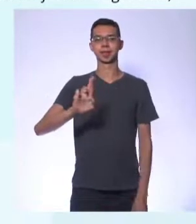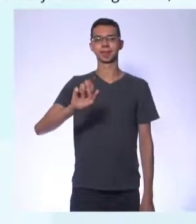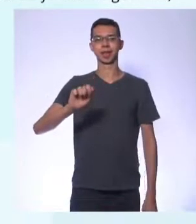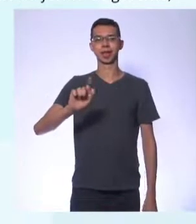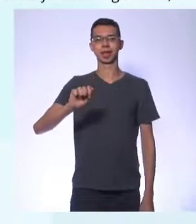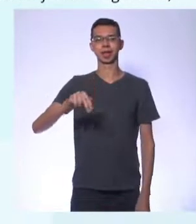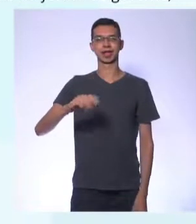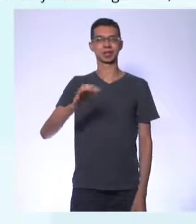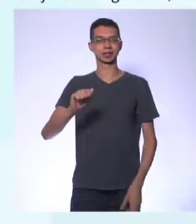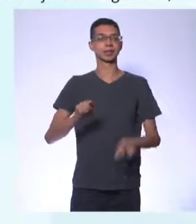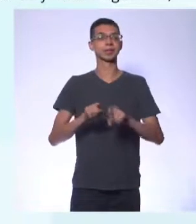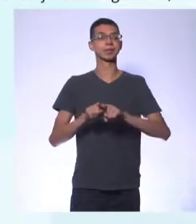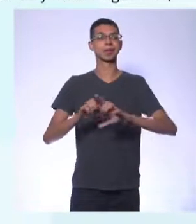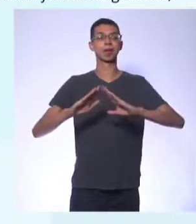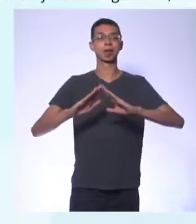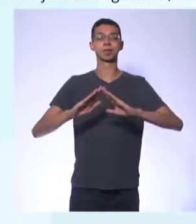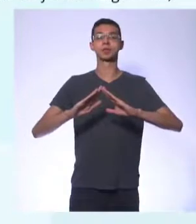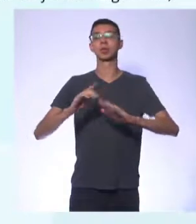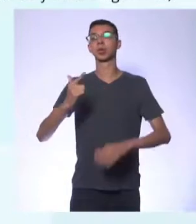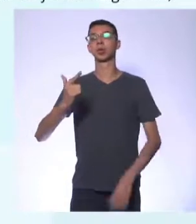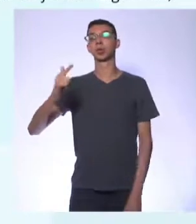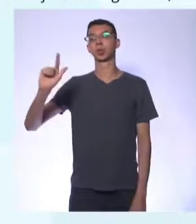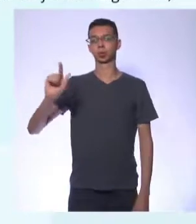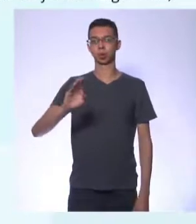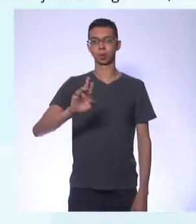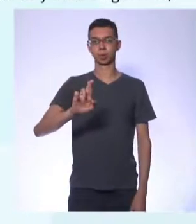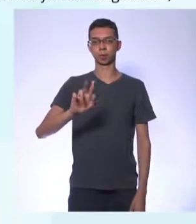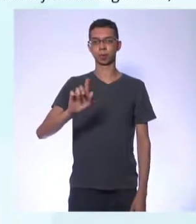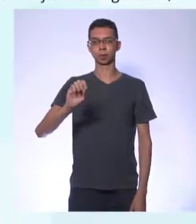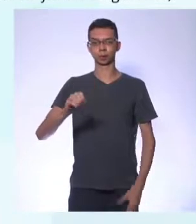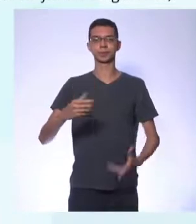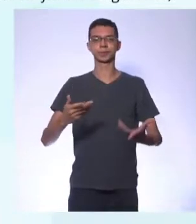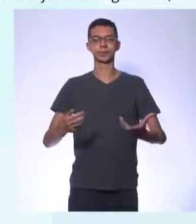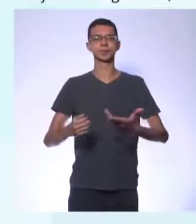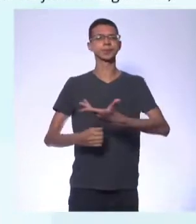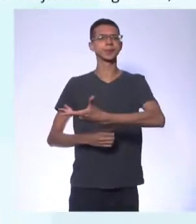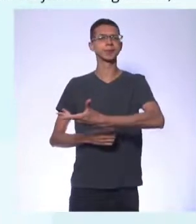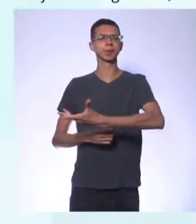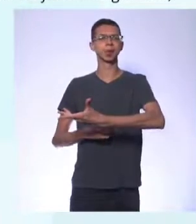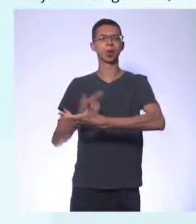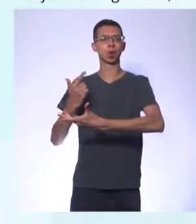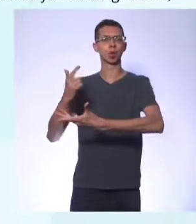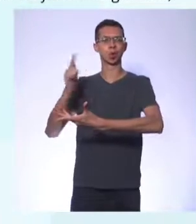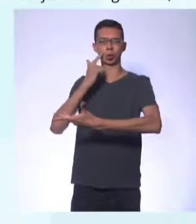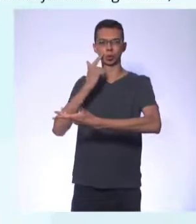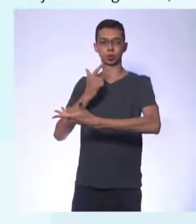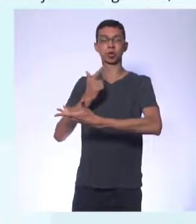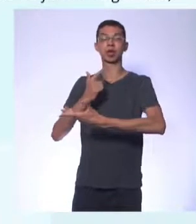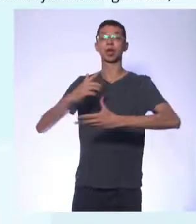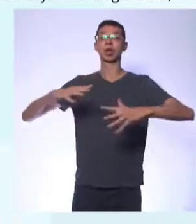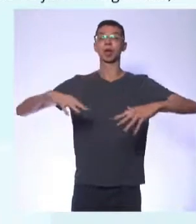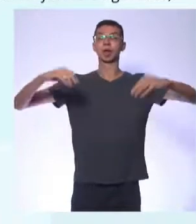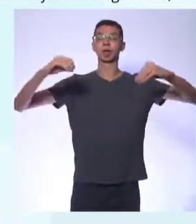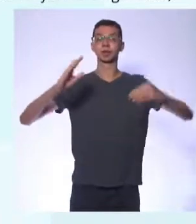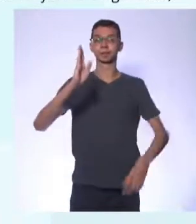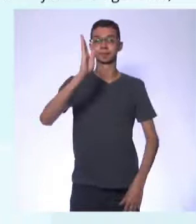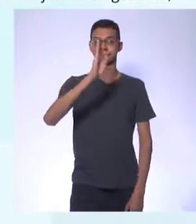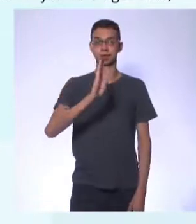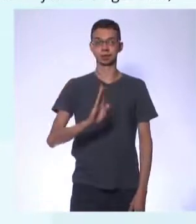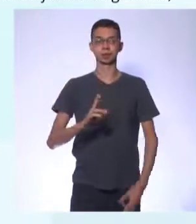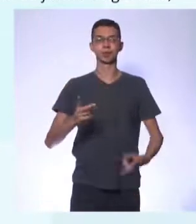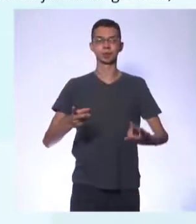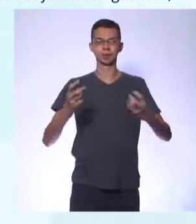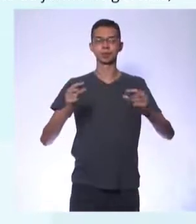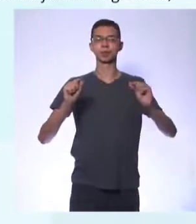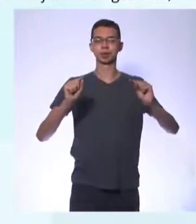bandeira azul aqui era a bandeira do Reino do Brasil. Então, vocês vejam, né, o retângulo verde, o losango amarelo,